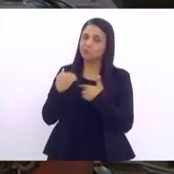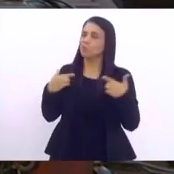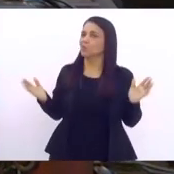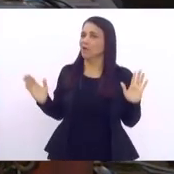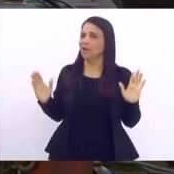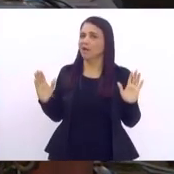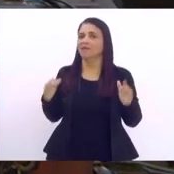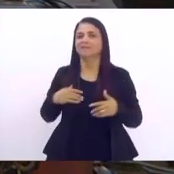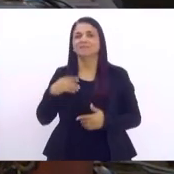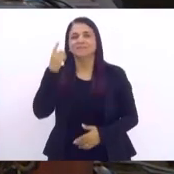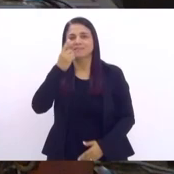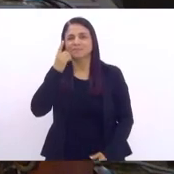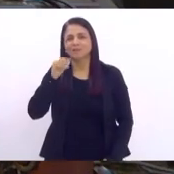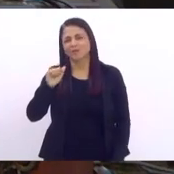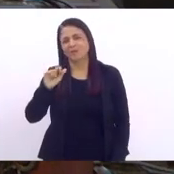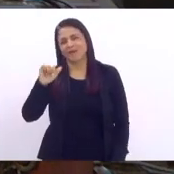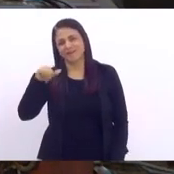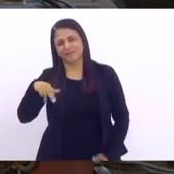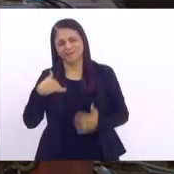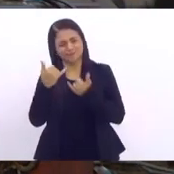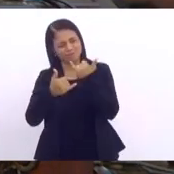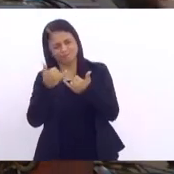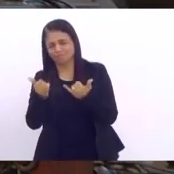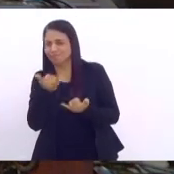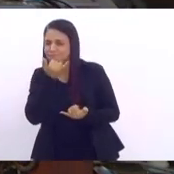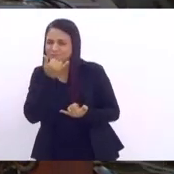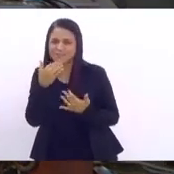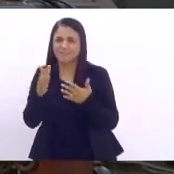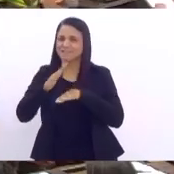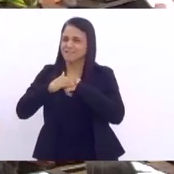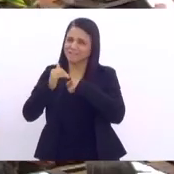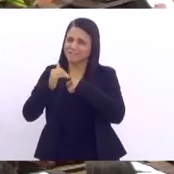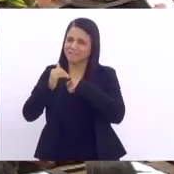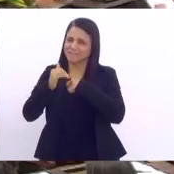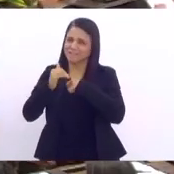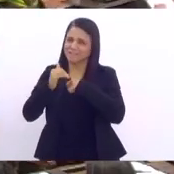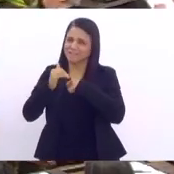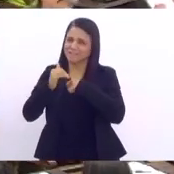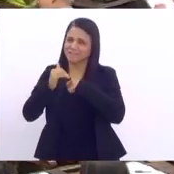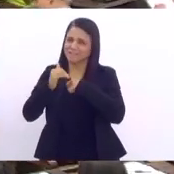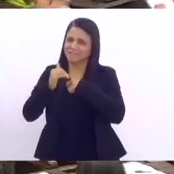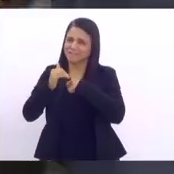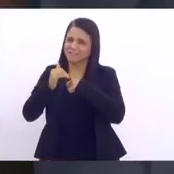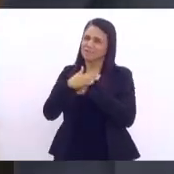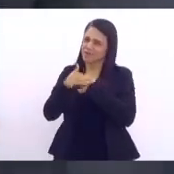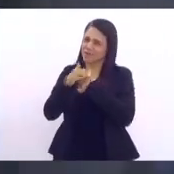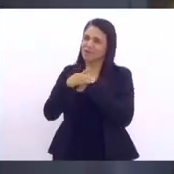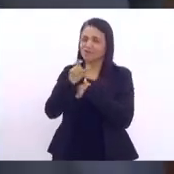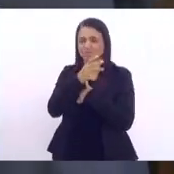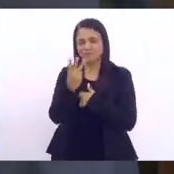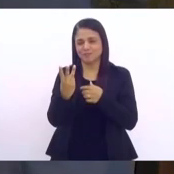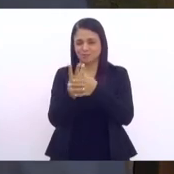é de forma carinhosa. Vossas Excelências sabem do apreço que eu tenho com esse trio.